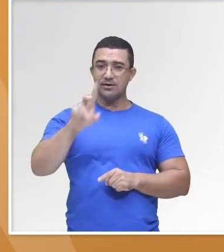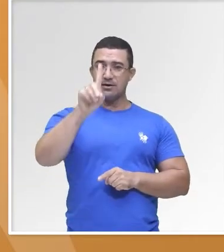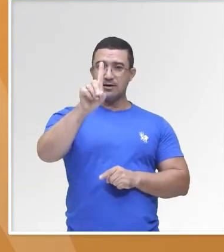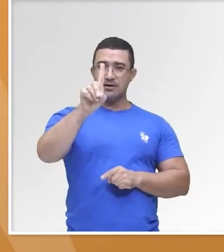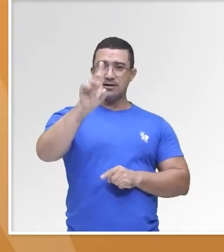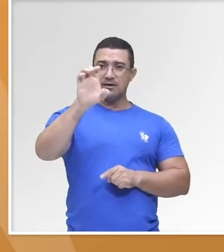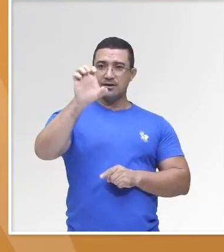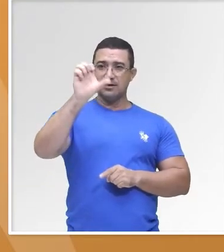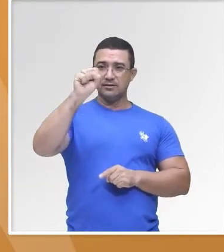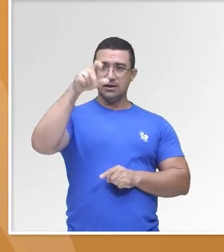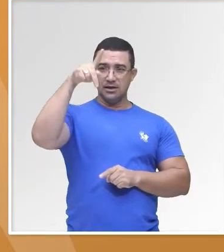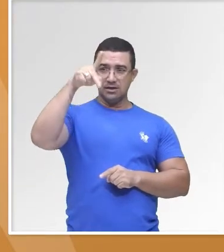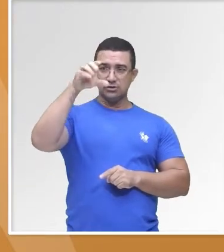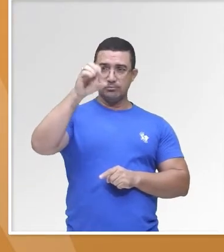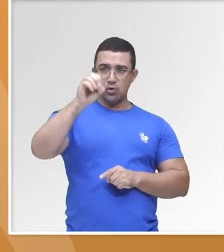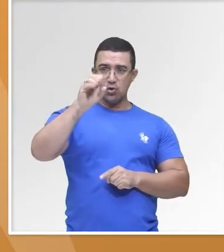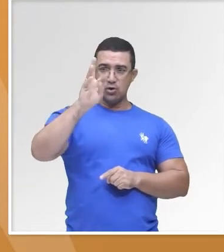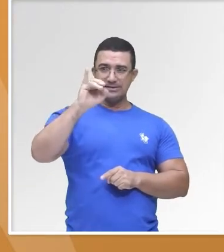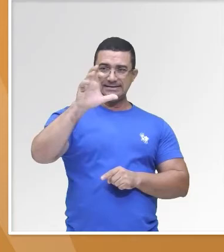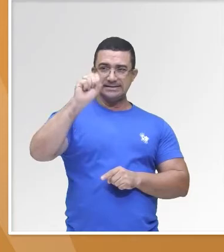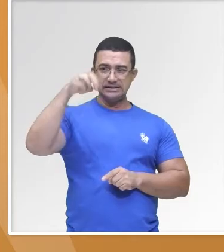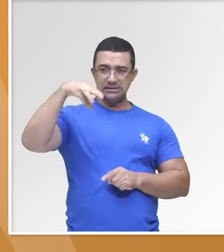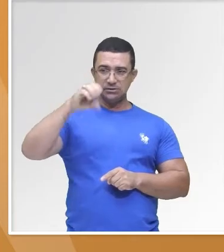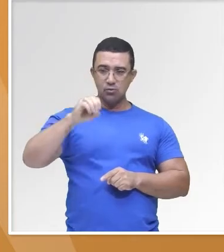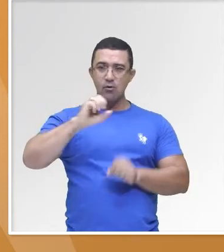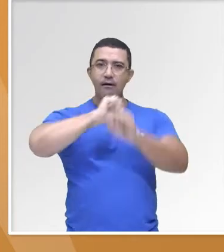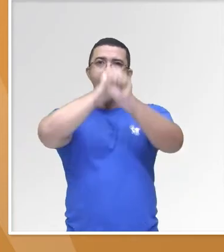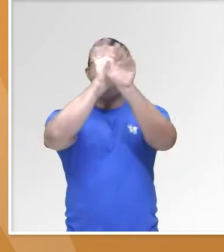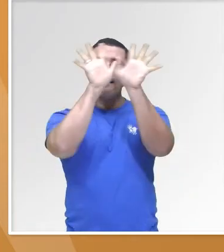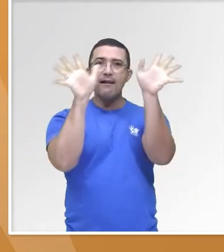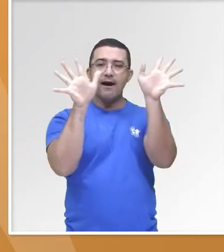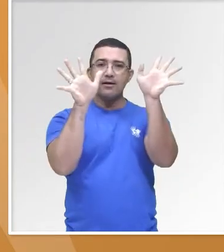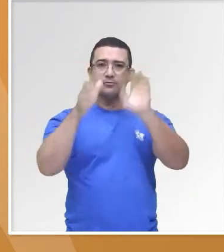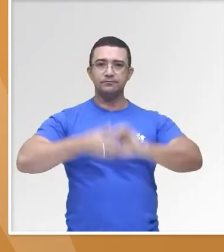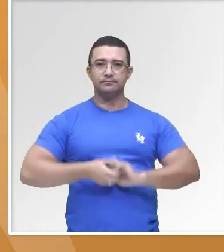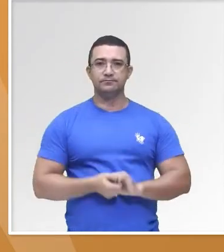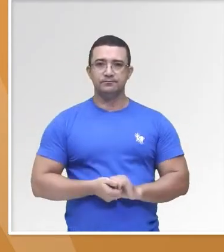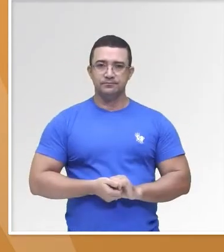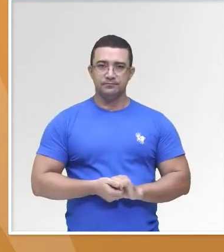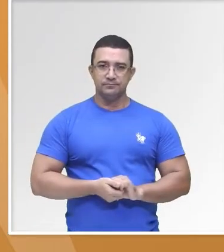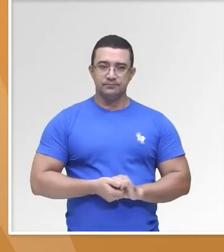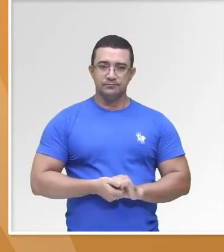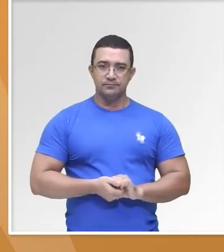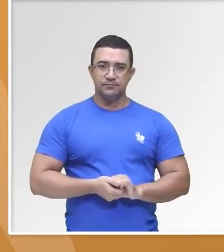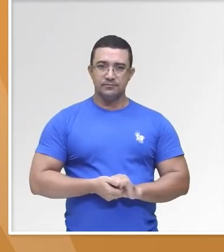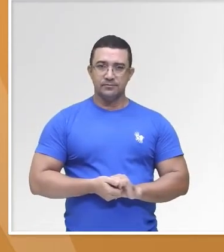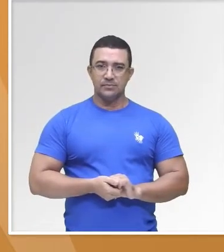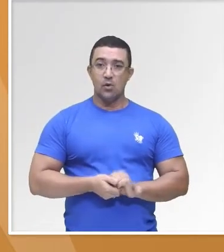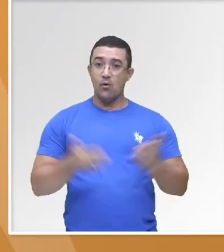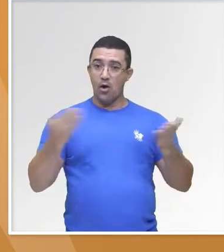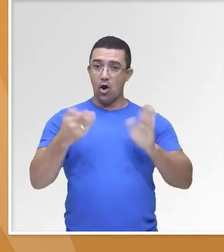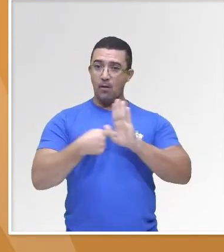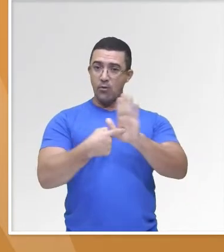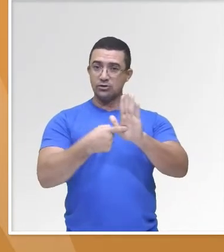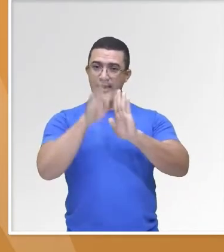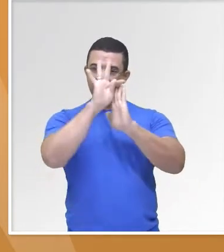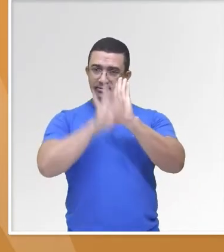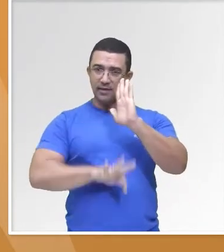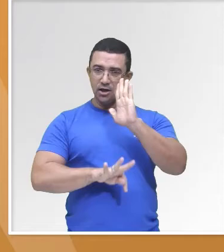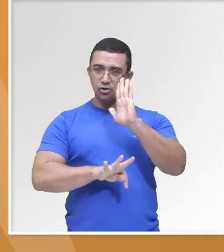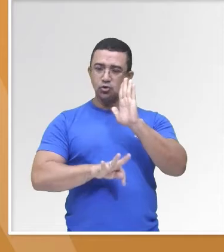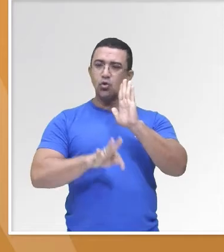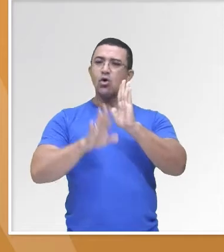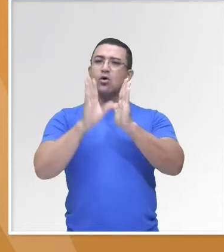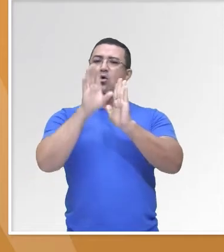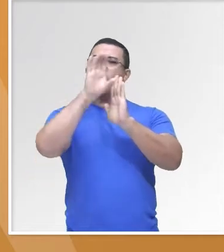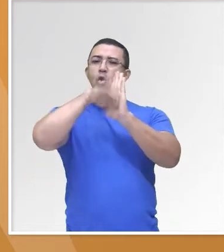despotismo esclarecido. Então, para não perdermos tempo, nós já vamos iniciar aí trazendo um texto que traz o conceito do